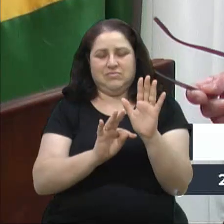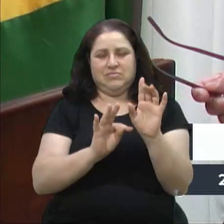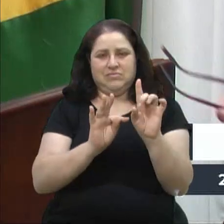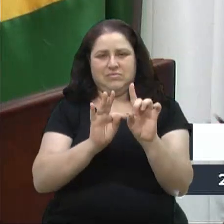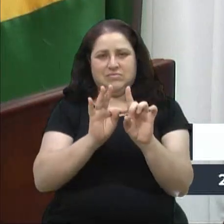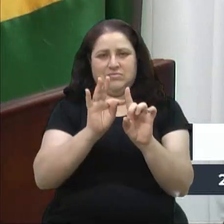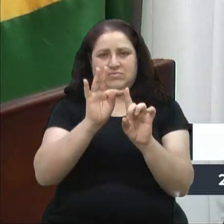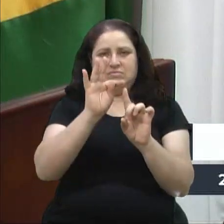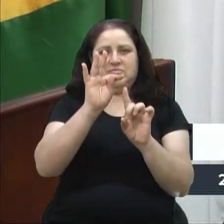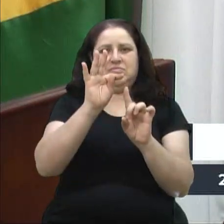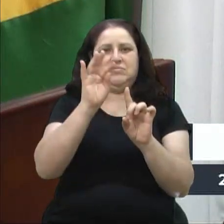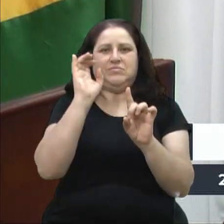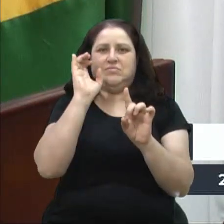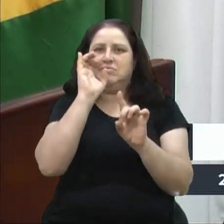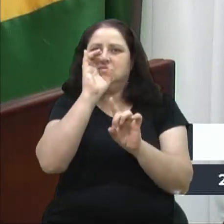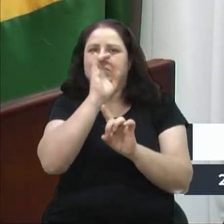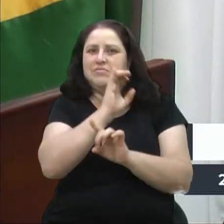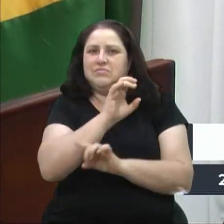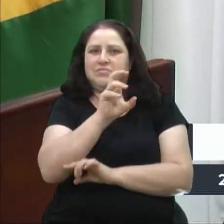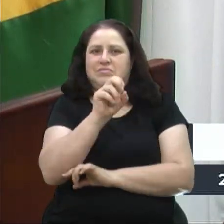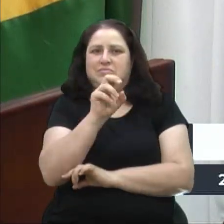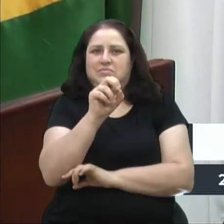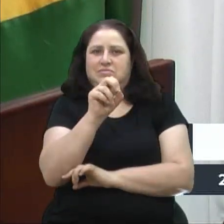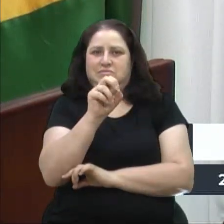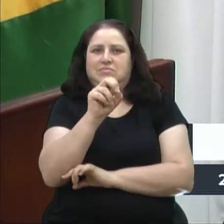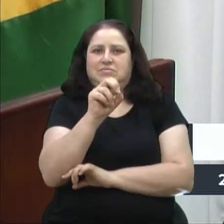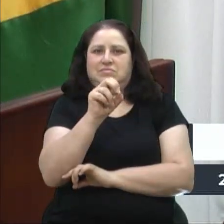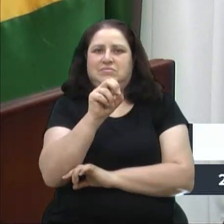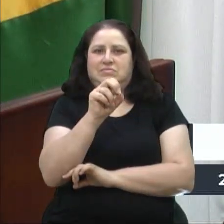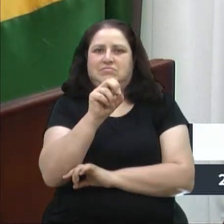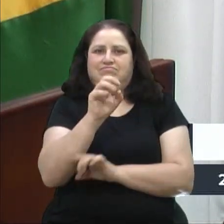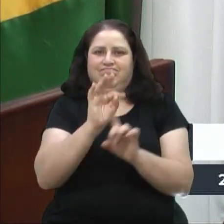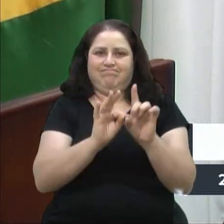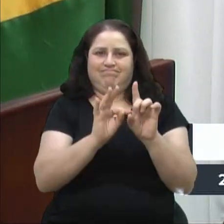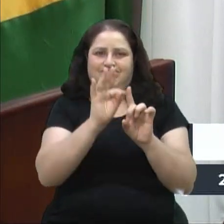do nosso país. Mas a minha pergunta